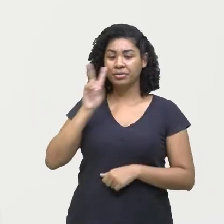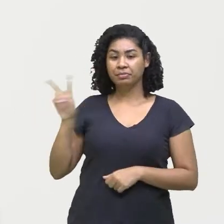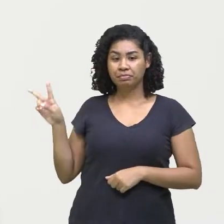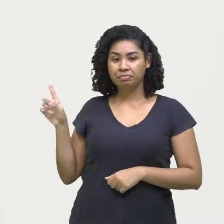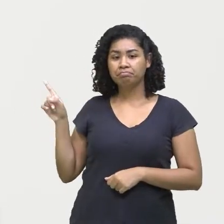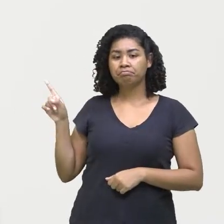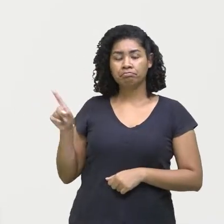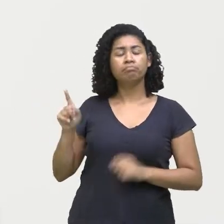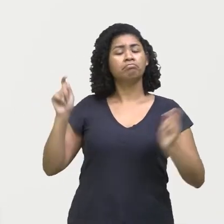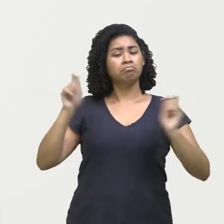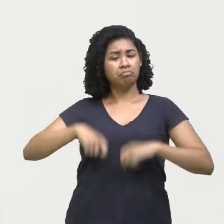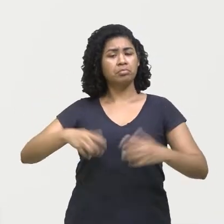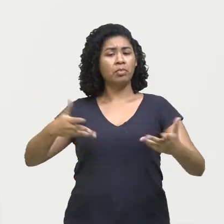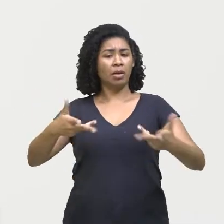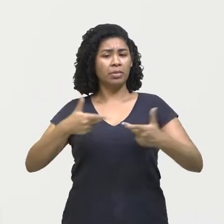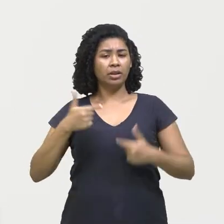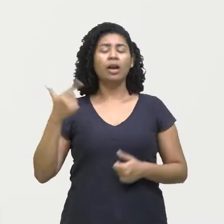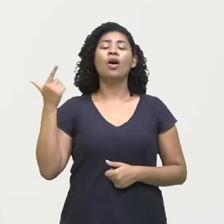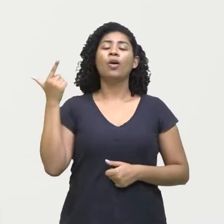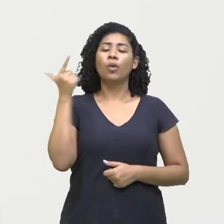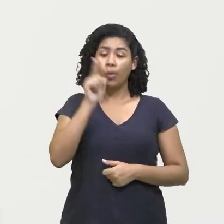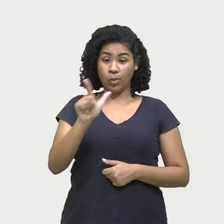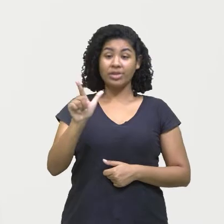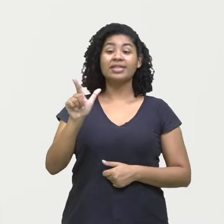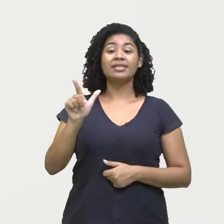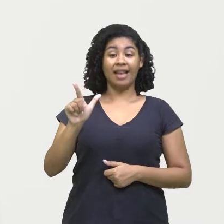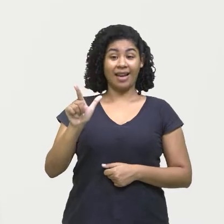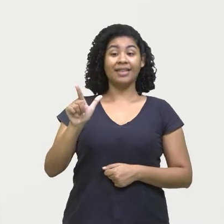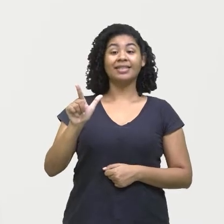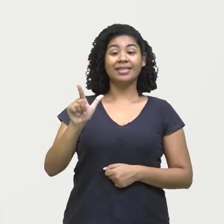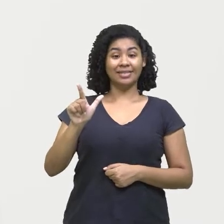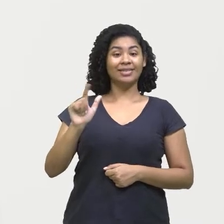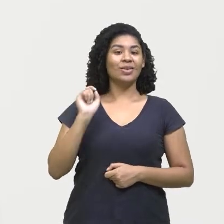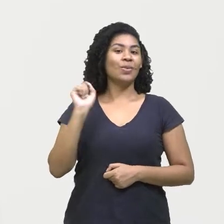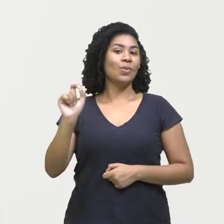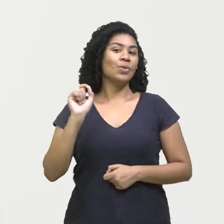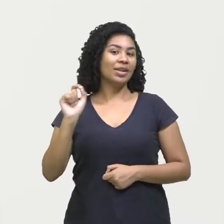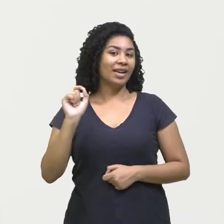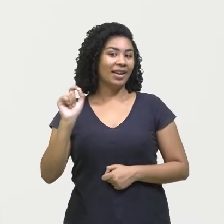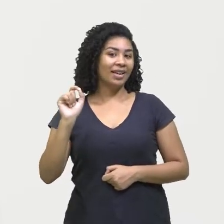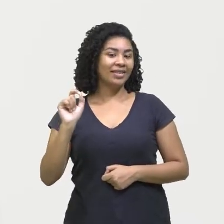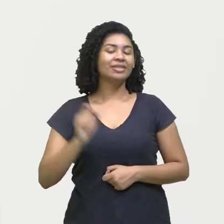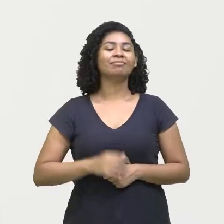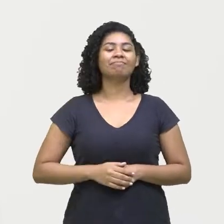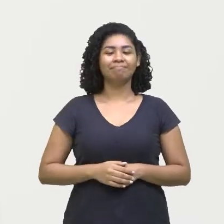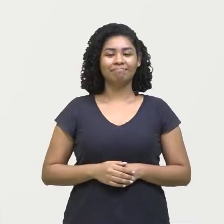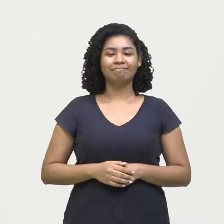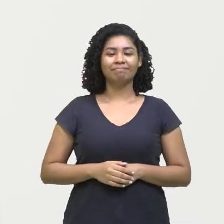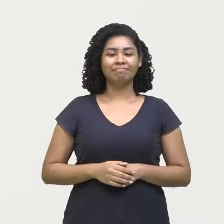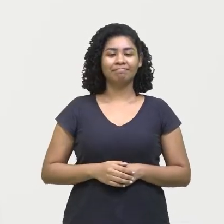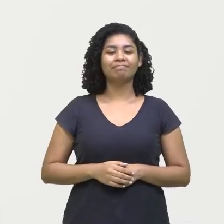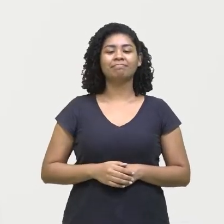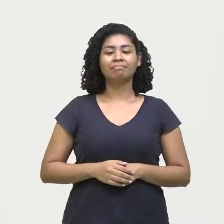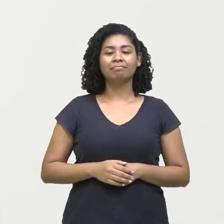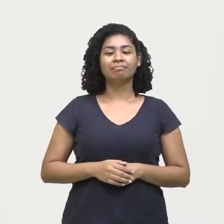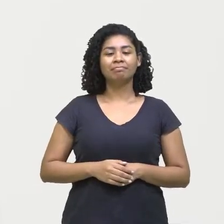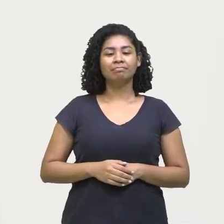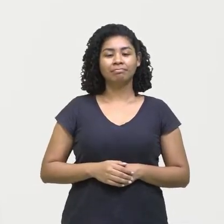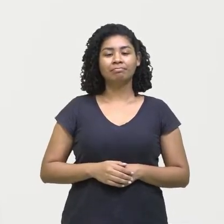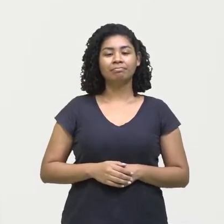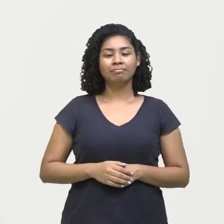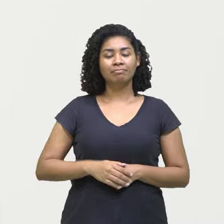essa habilidade, eles conseguem, ó, com o verbo can, fazer o quê? Falar,